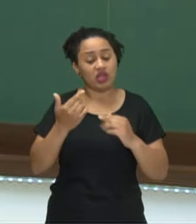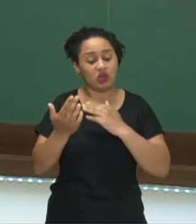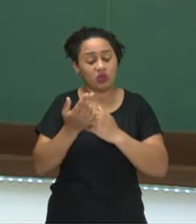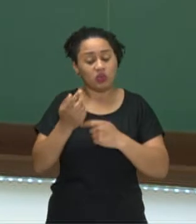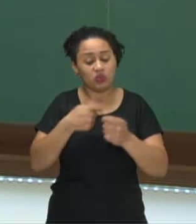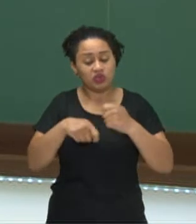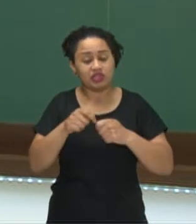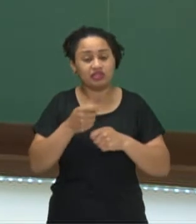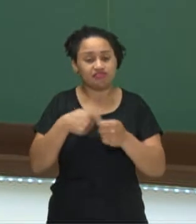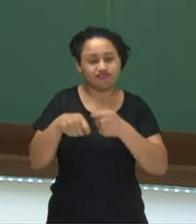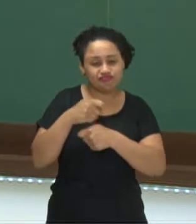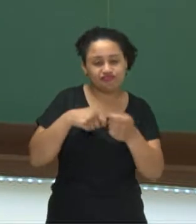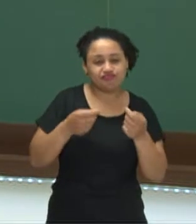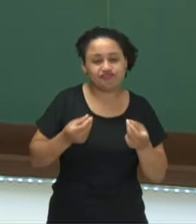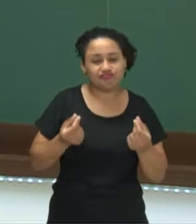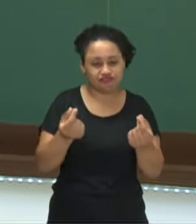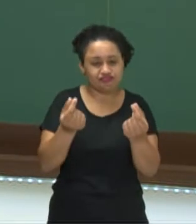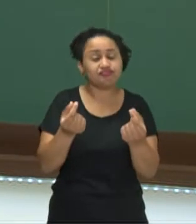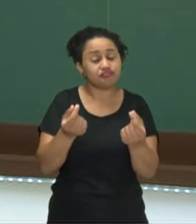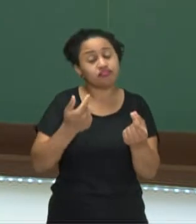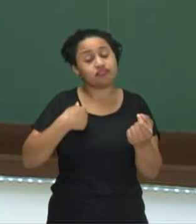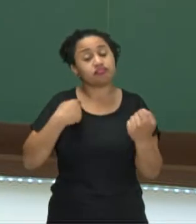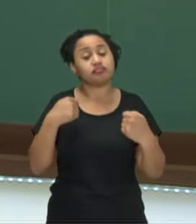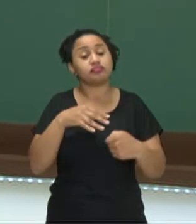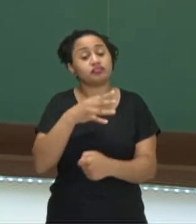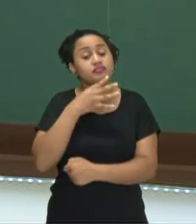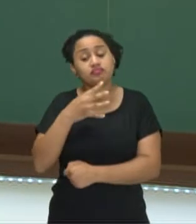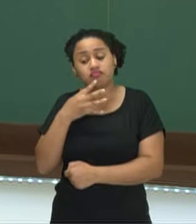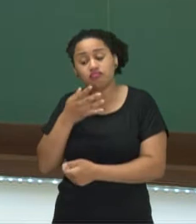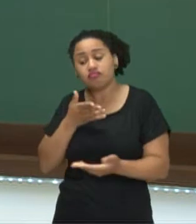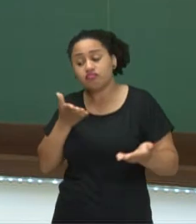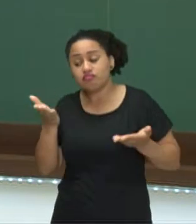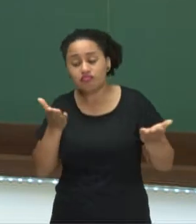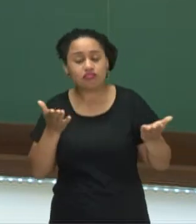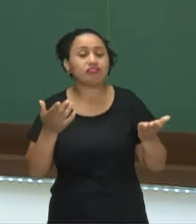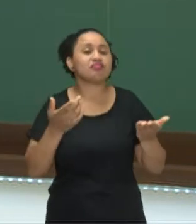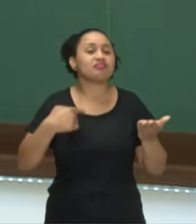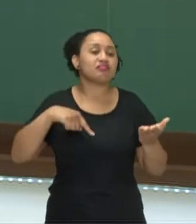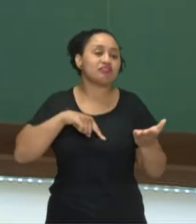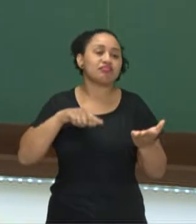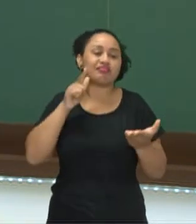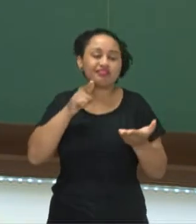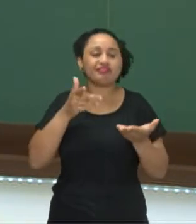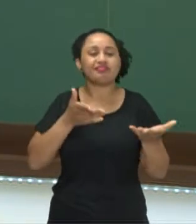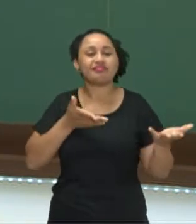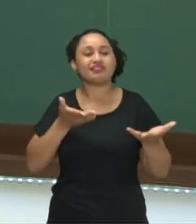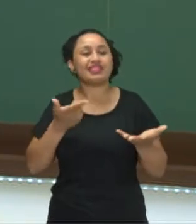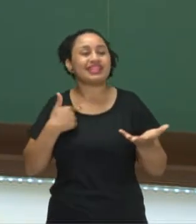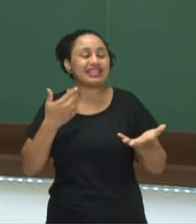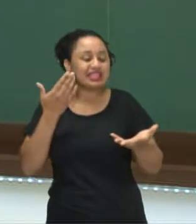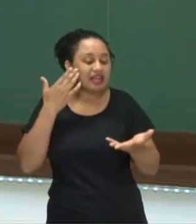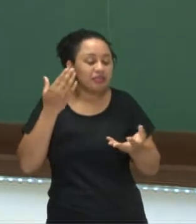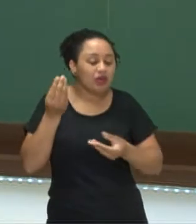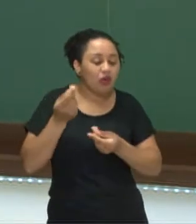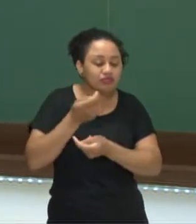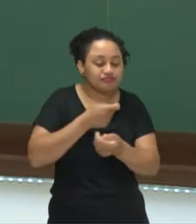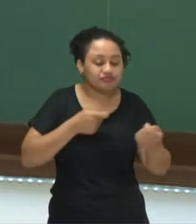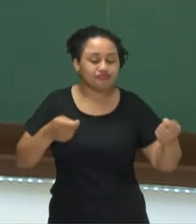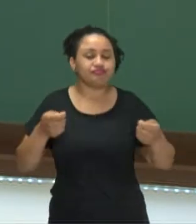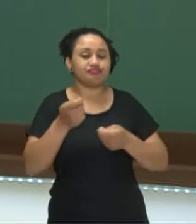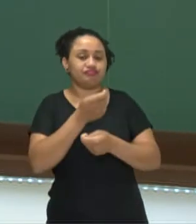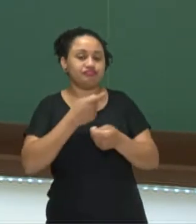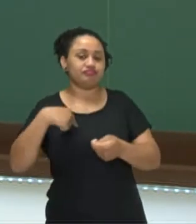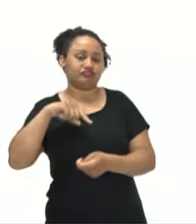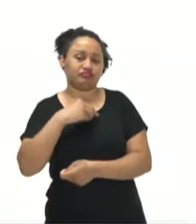financeira. Então, a gente precisa conhecer ele exatamente para a gente poder nos relacionarmos muito bem com a